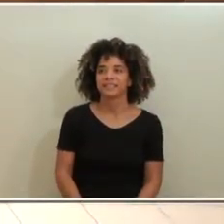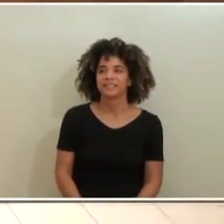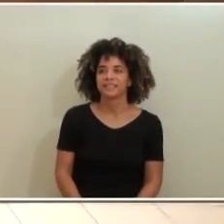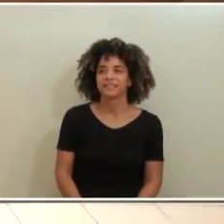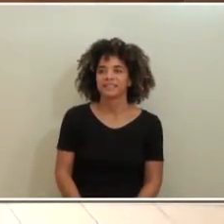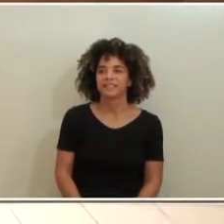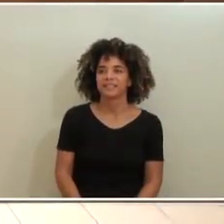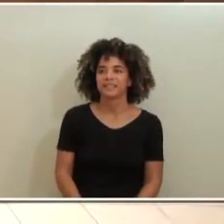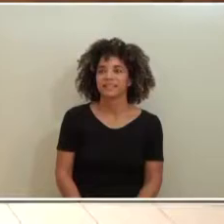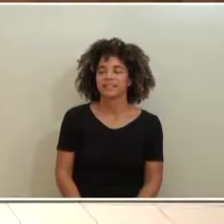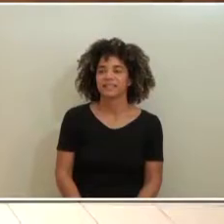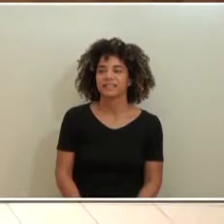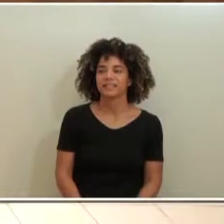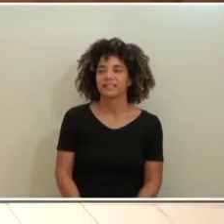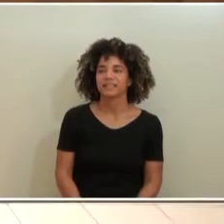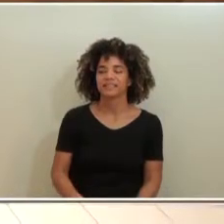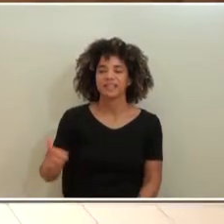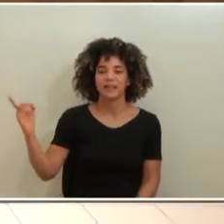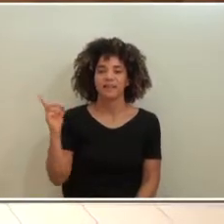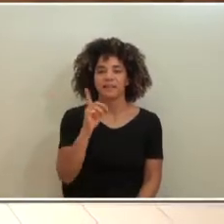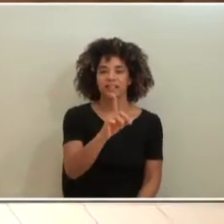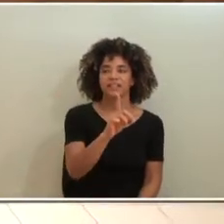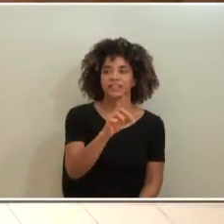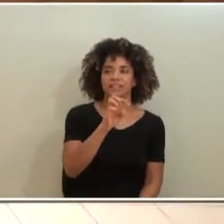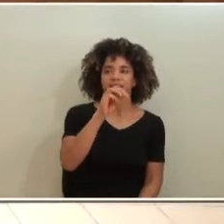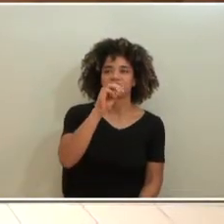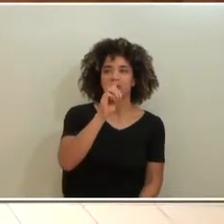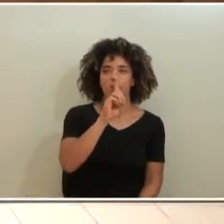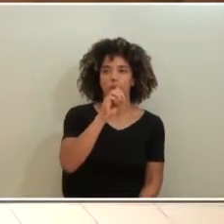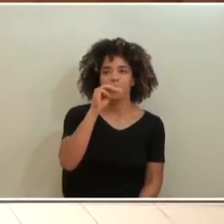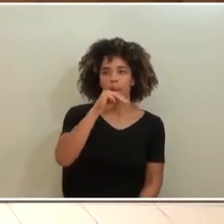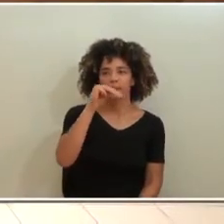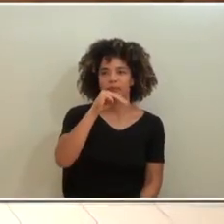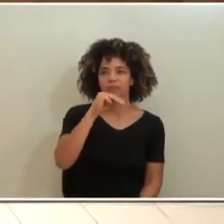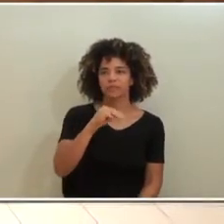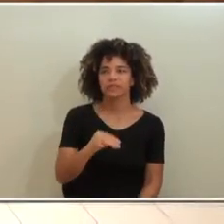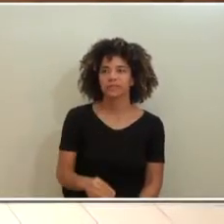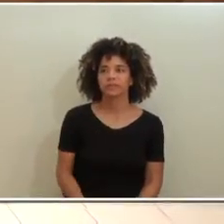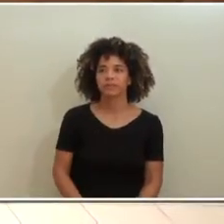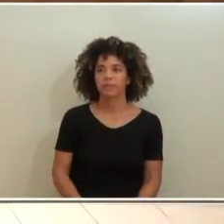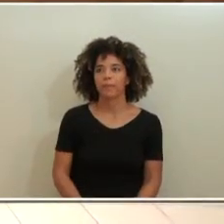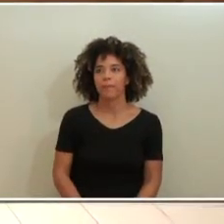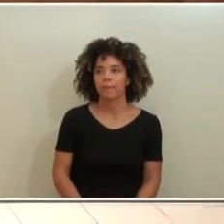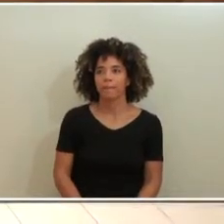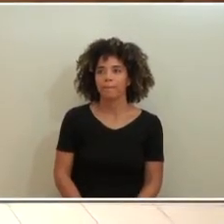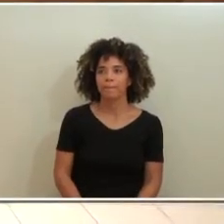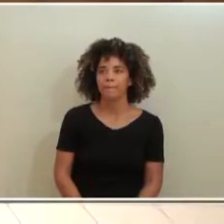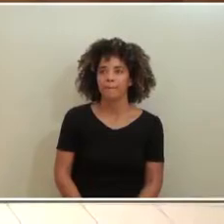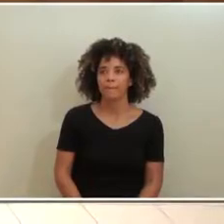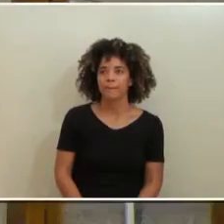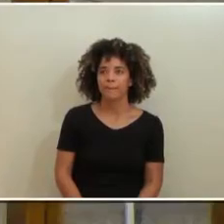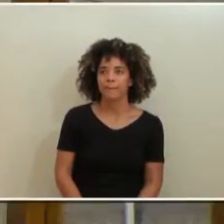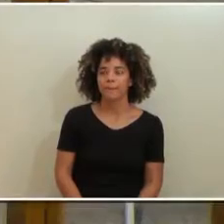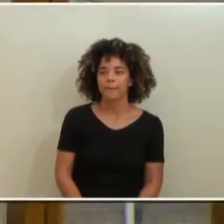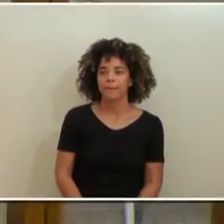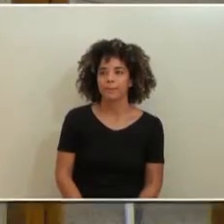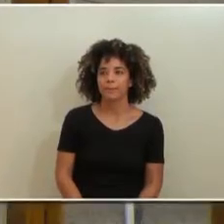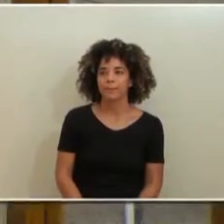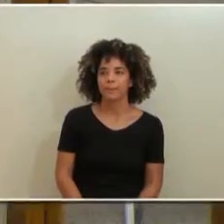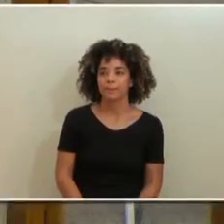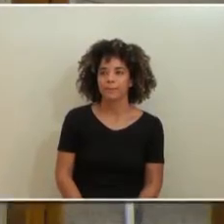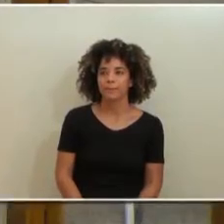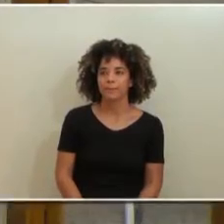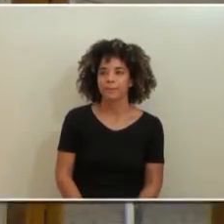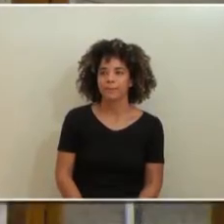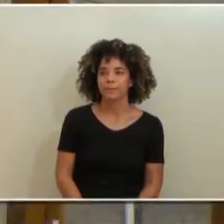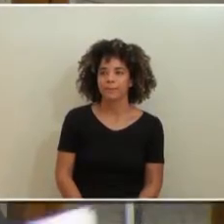Não tinha, mas a gente vai no improviso aqui, né, Nicole? Tá? Ela já está com... Fala rápido, que ela já está com... Isso vai ser impossível, falar rápido,